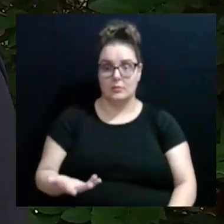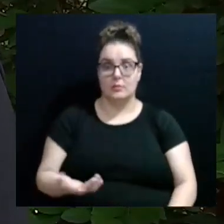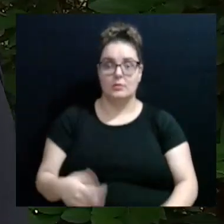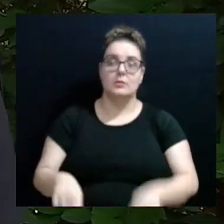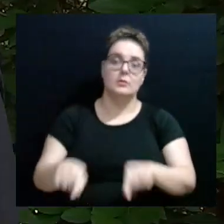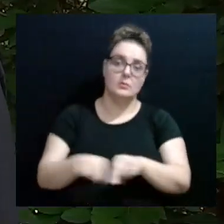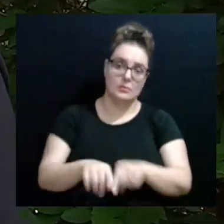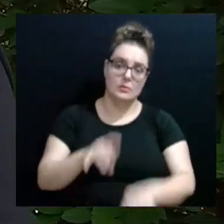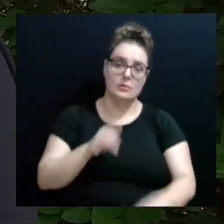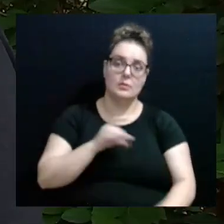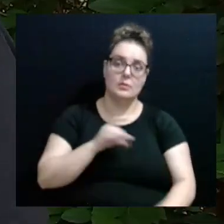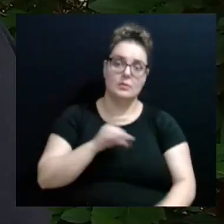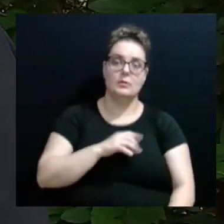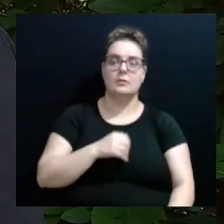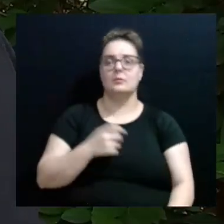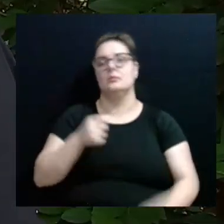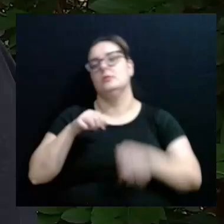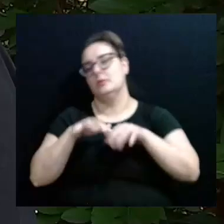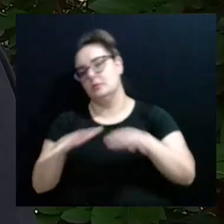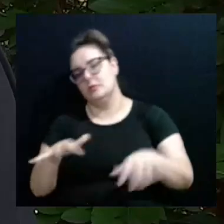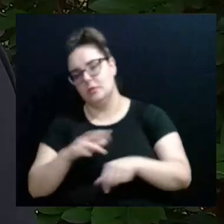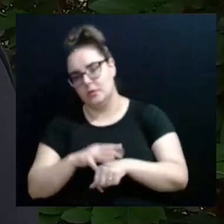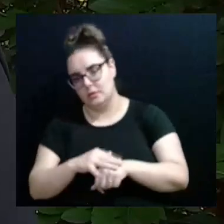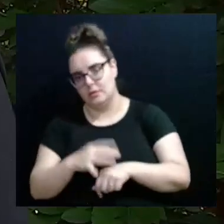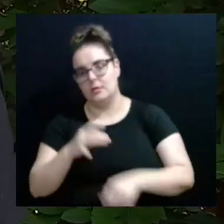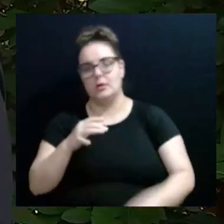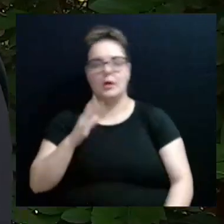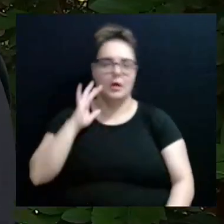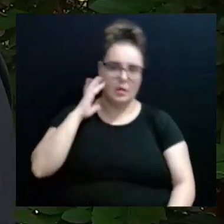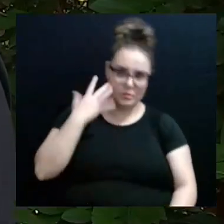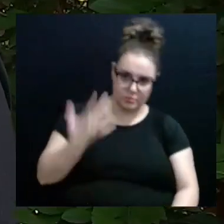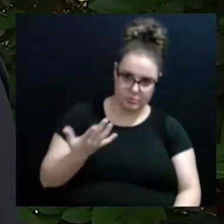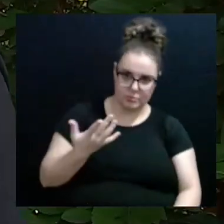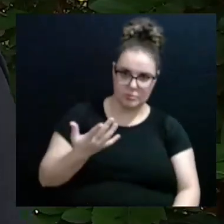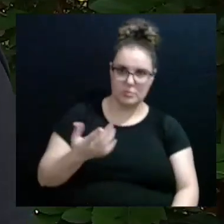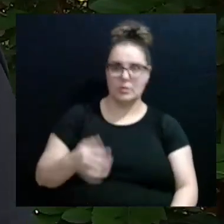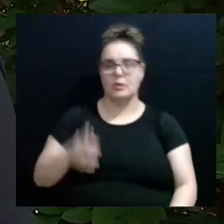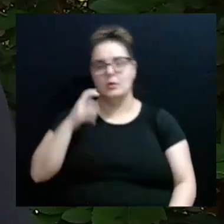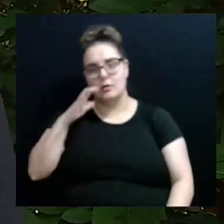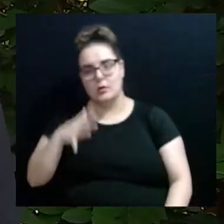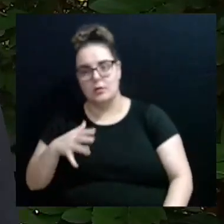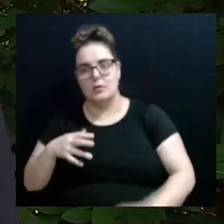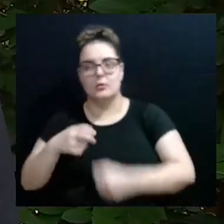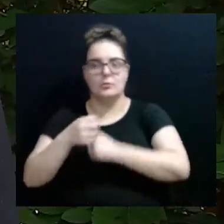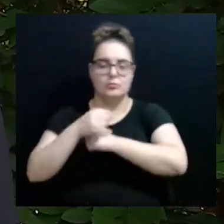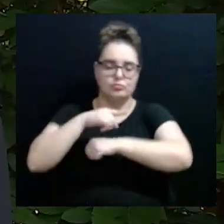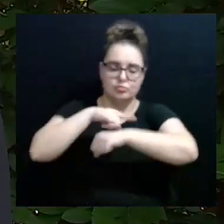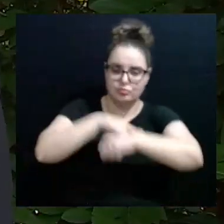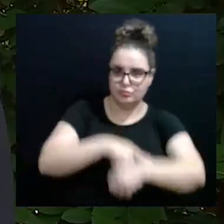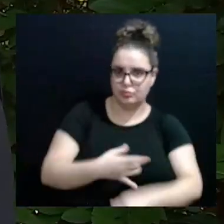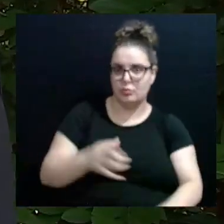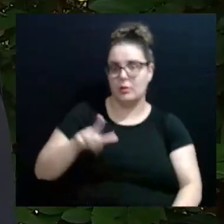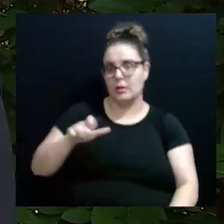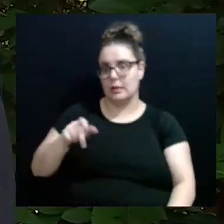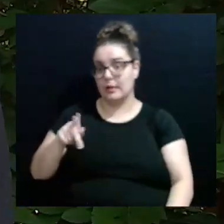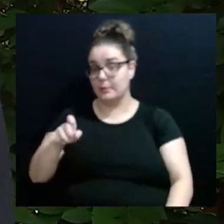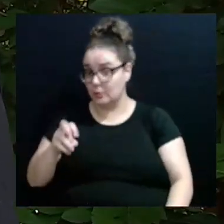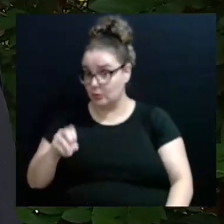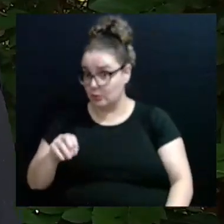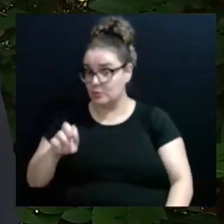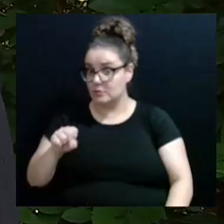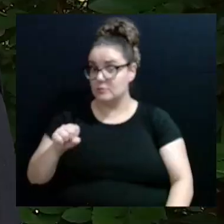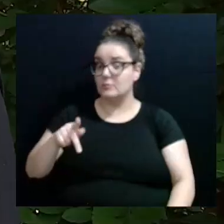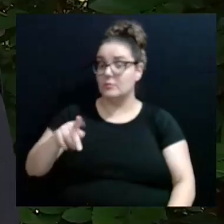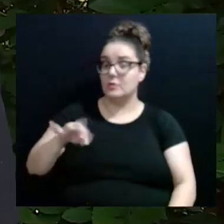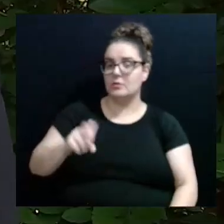transmitam doenças, né? Tem toda a questão do rato com a urina e a leptospirose. Então as pessoas também ficam com receio que o gambá